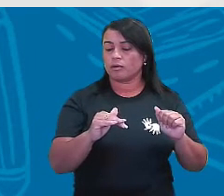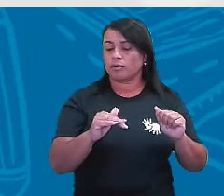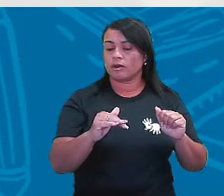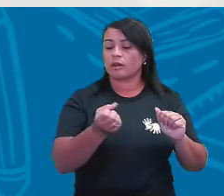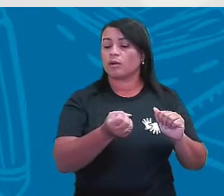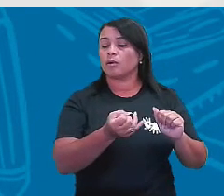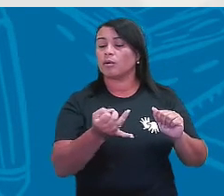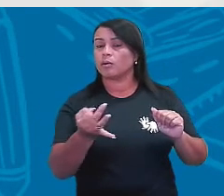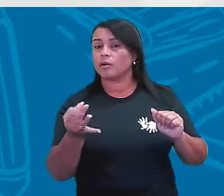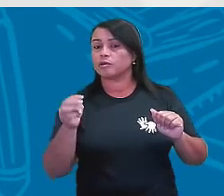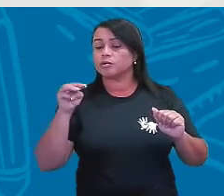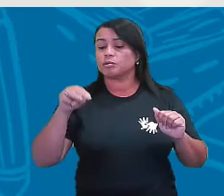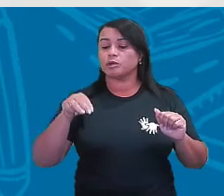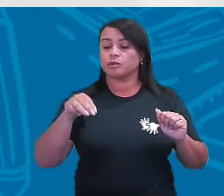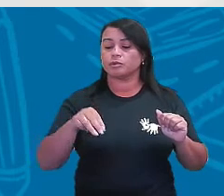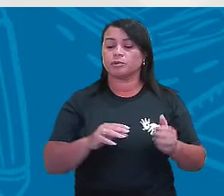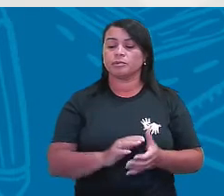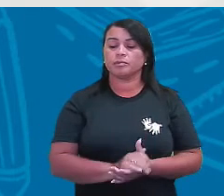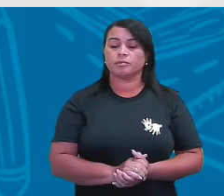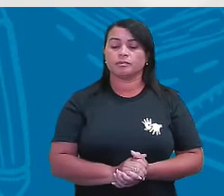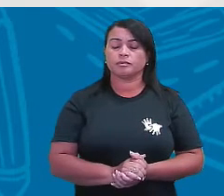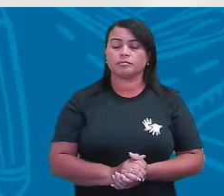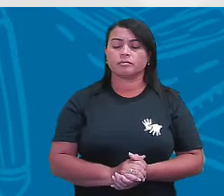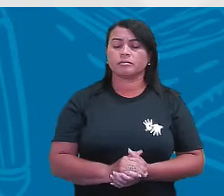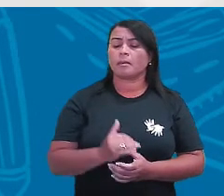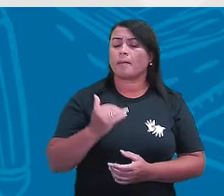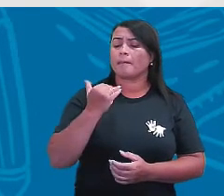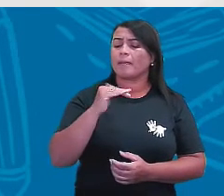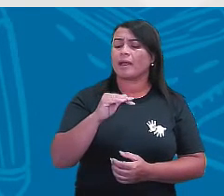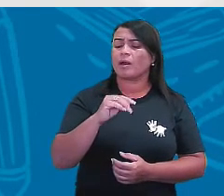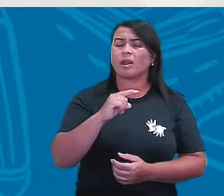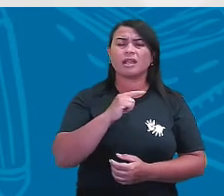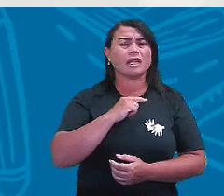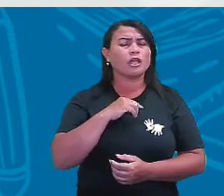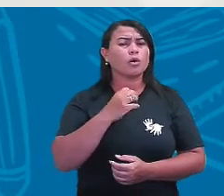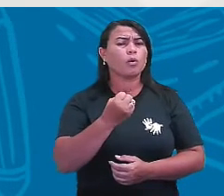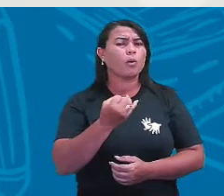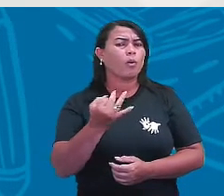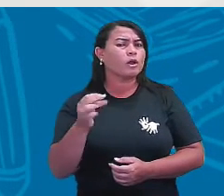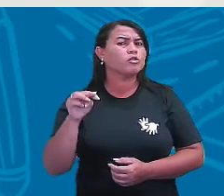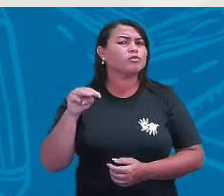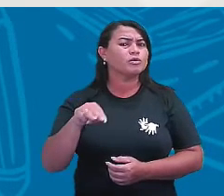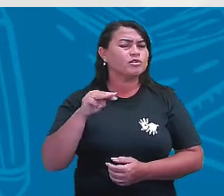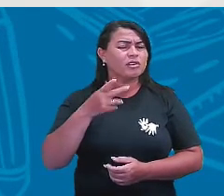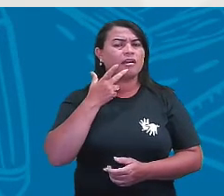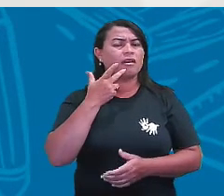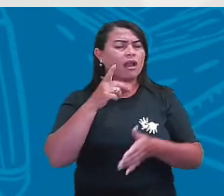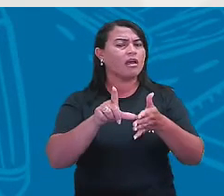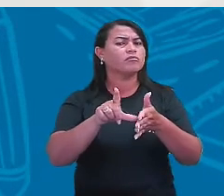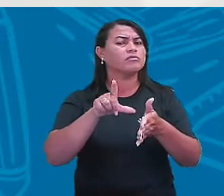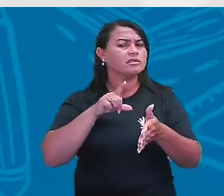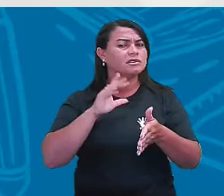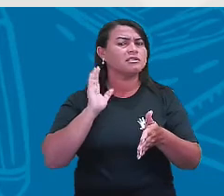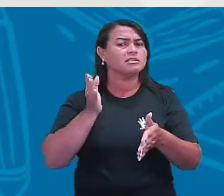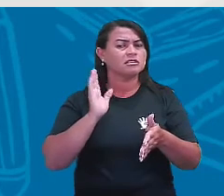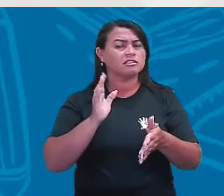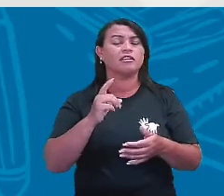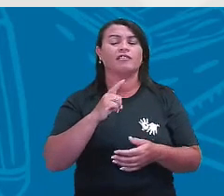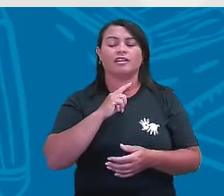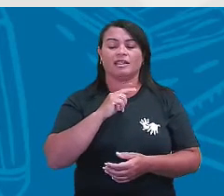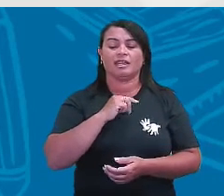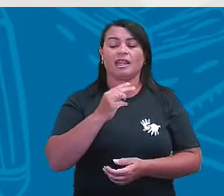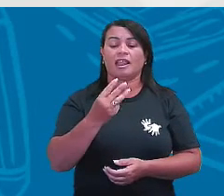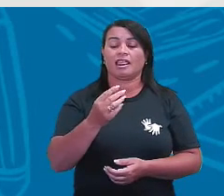tracinho, minutos. Meia hora tem quantos minutos? A gente já falou isso aqui, ó, vai ter